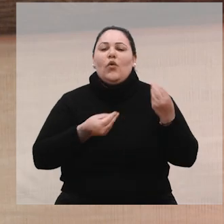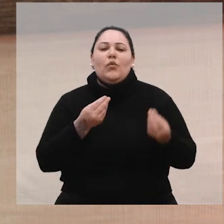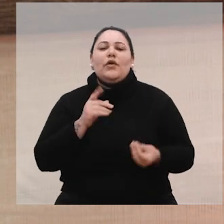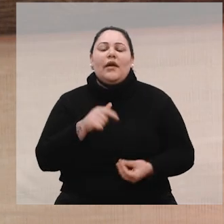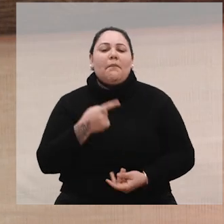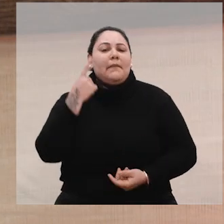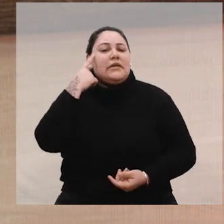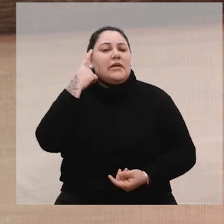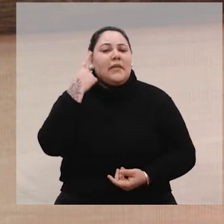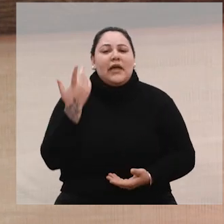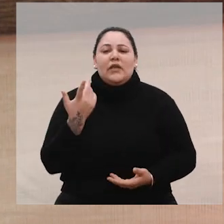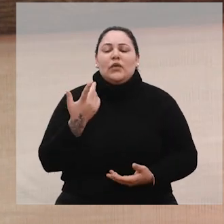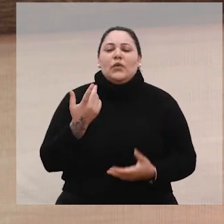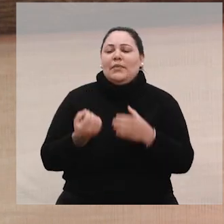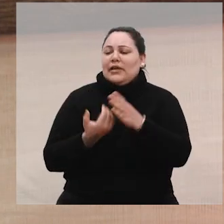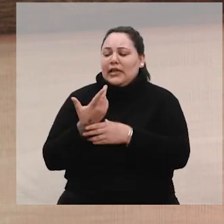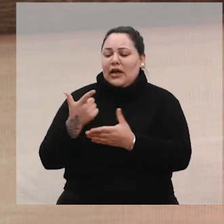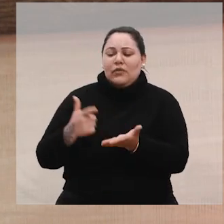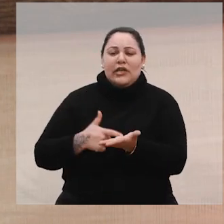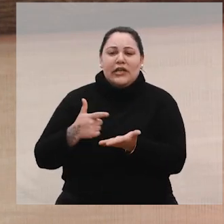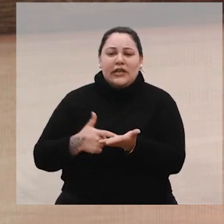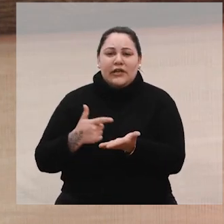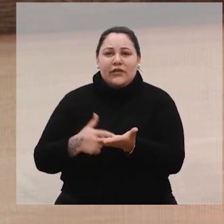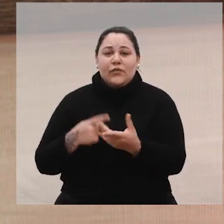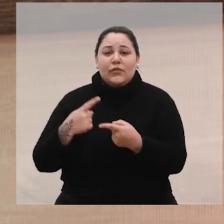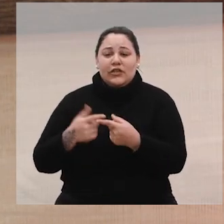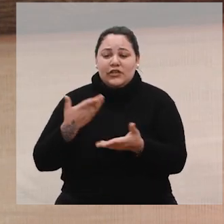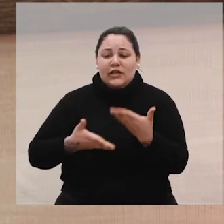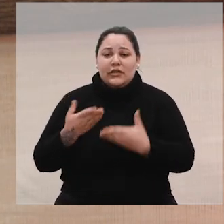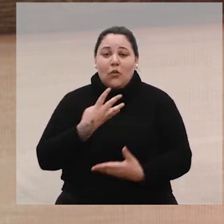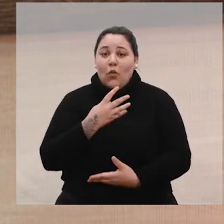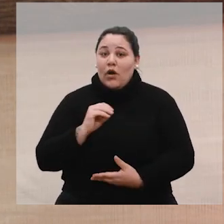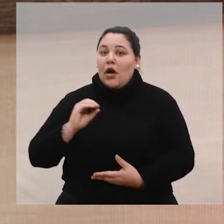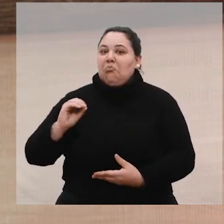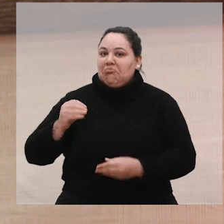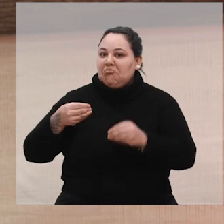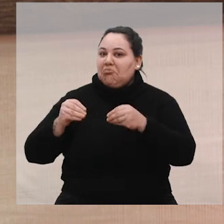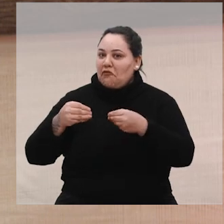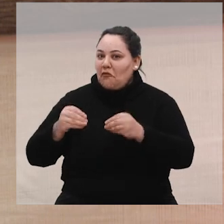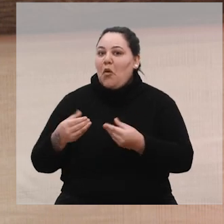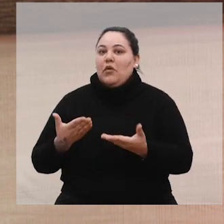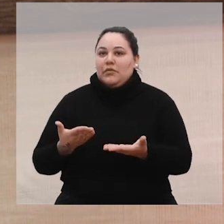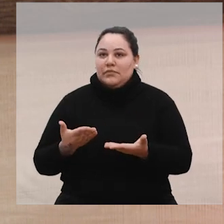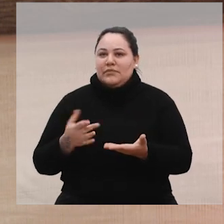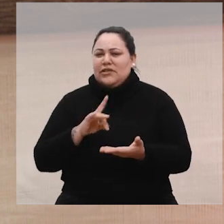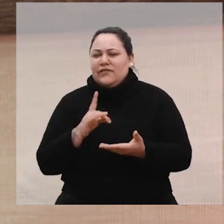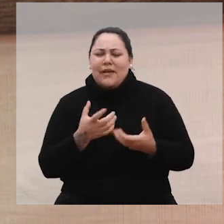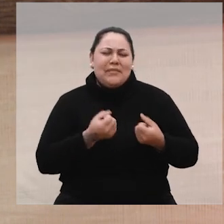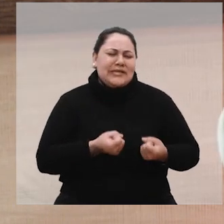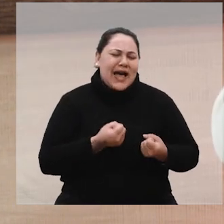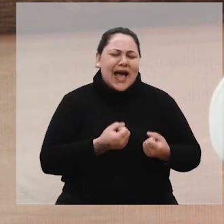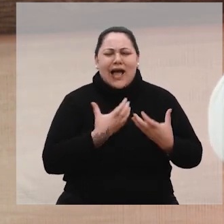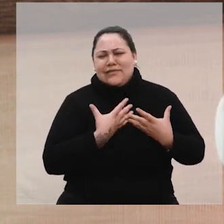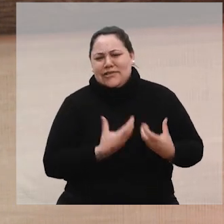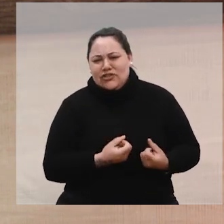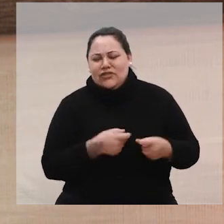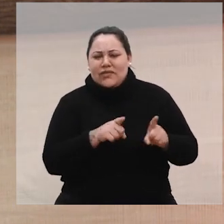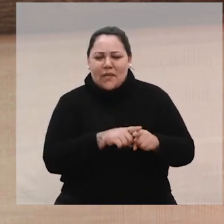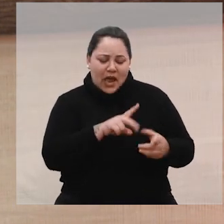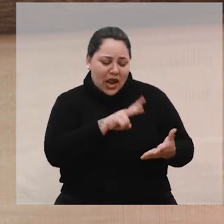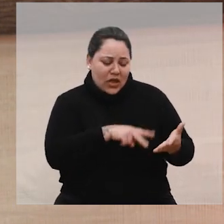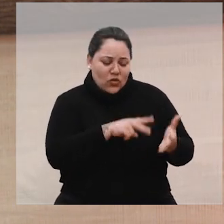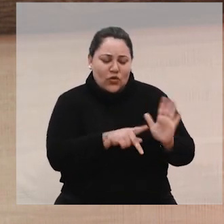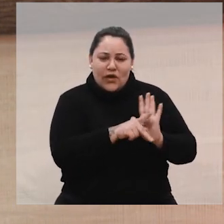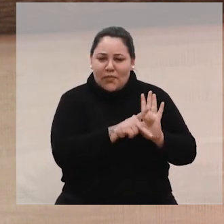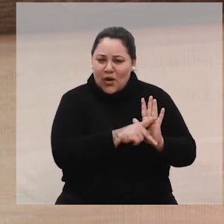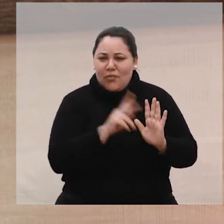Morgana, como que foi o pensamento desse enredo, até porque nós estamos tratando aí de 400 páginas, de modo que não ficasse também